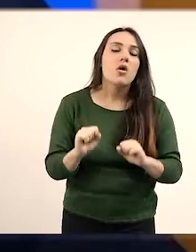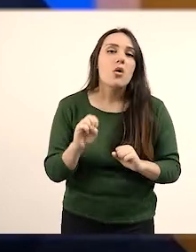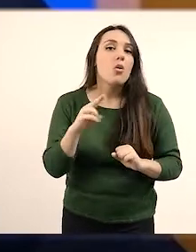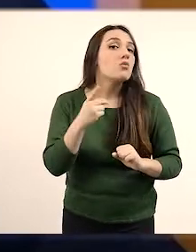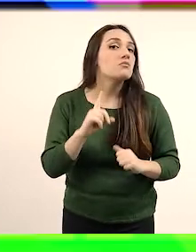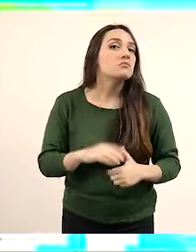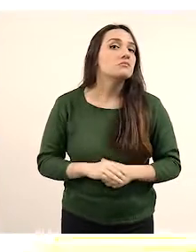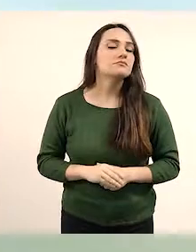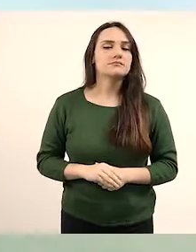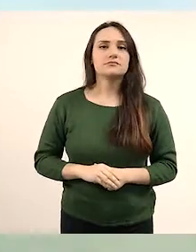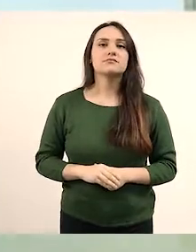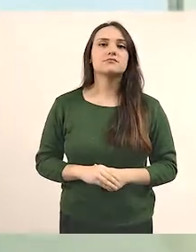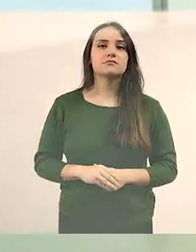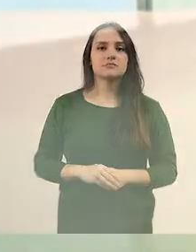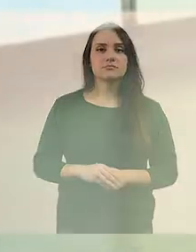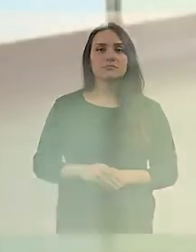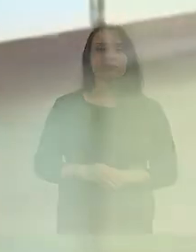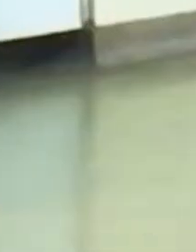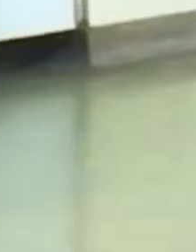amplitude ou duração.